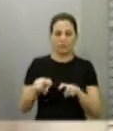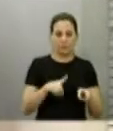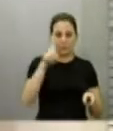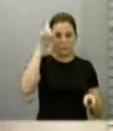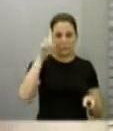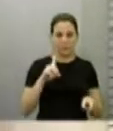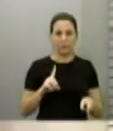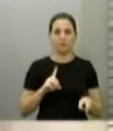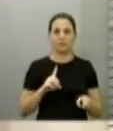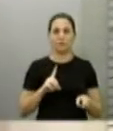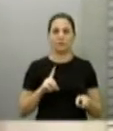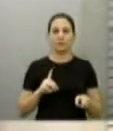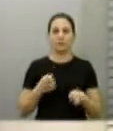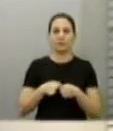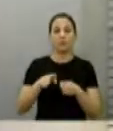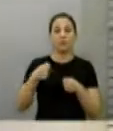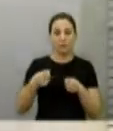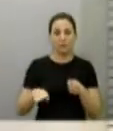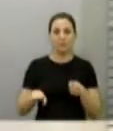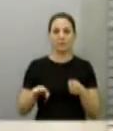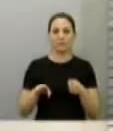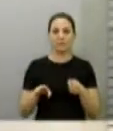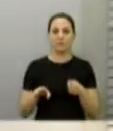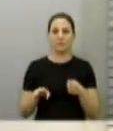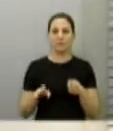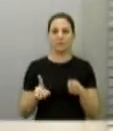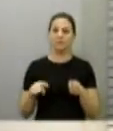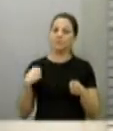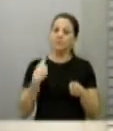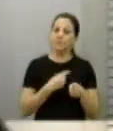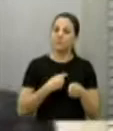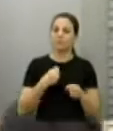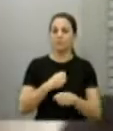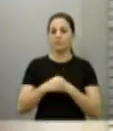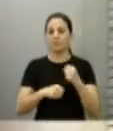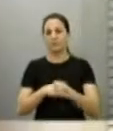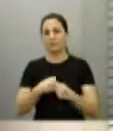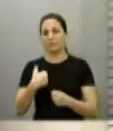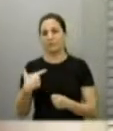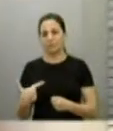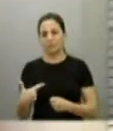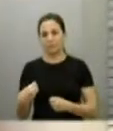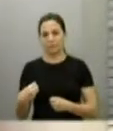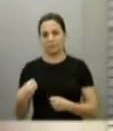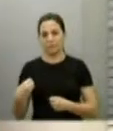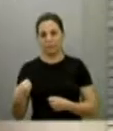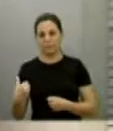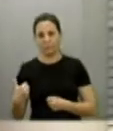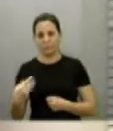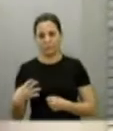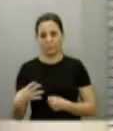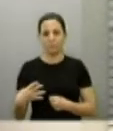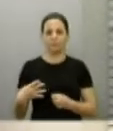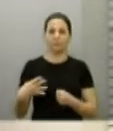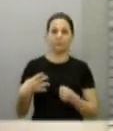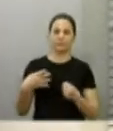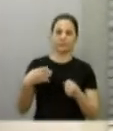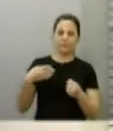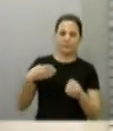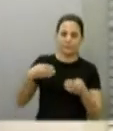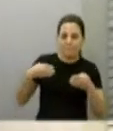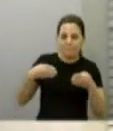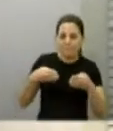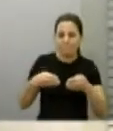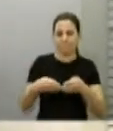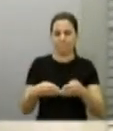no nosso Poder Legislativo. Vamos, no ano 2014, consolidar esses projetos que vão